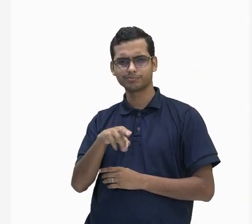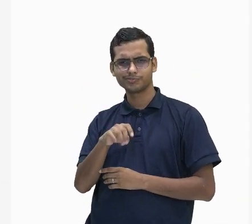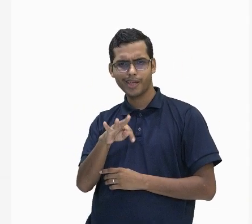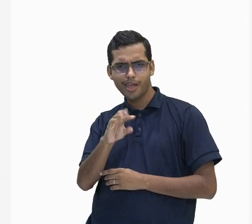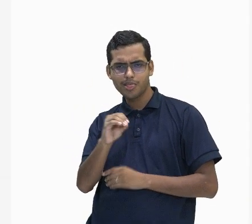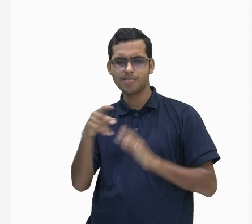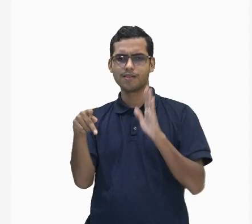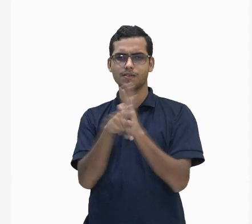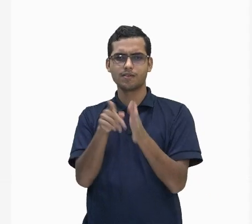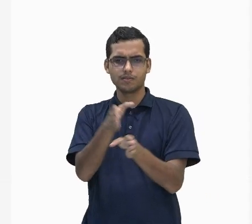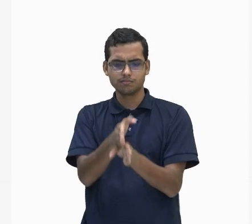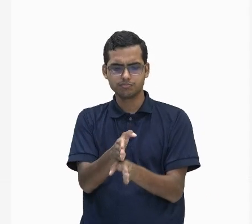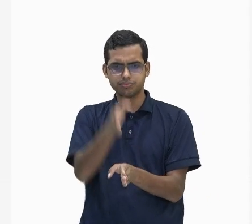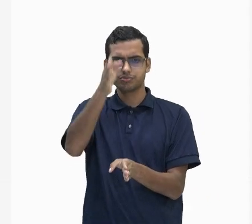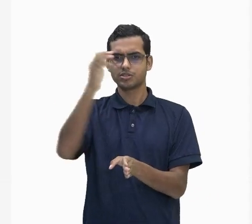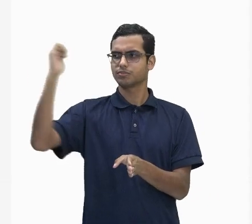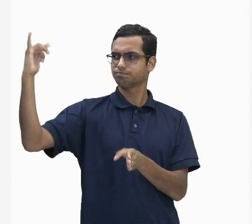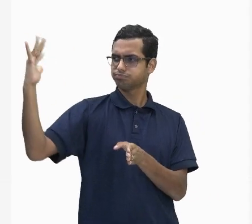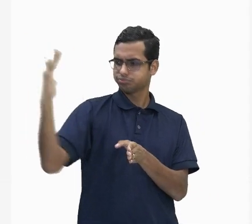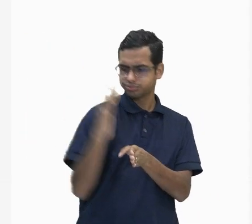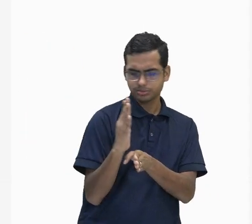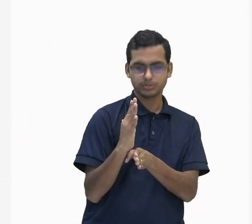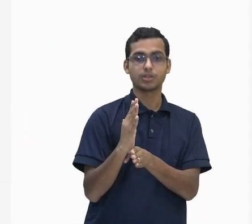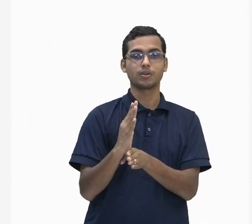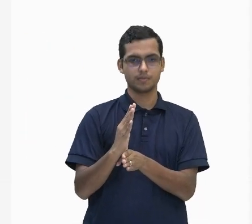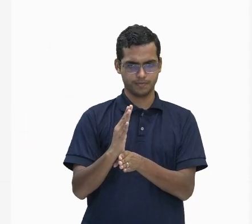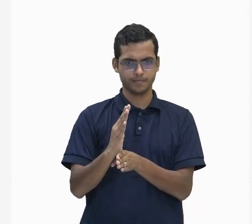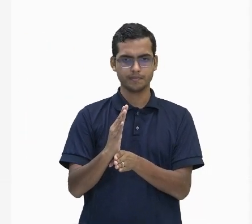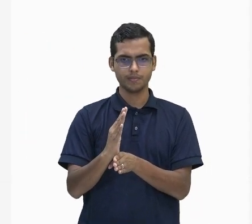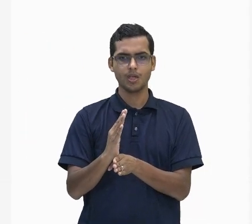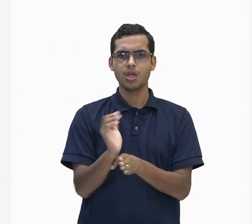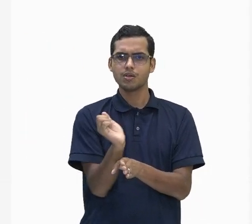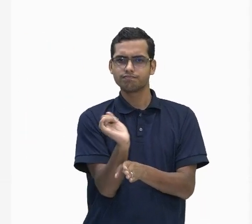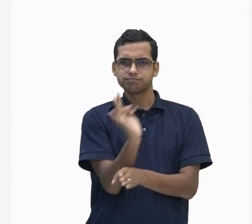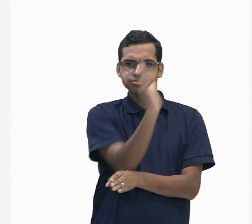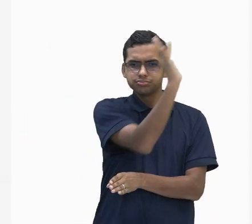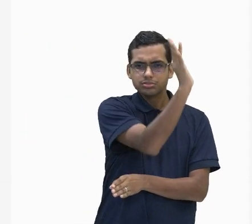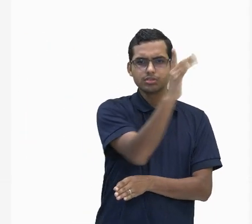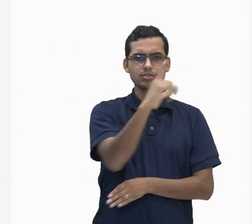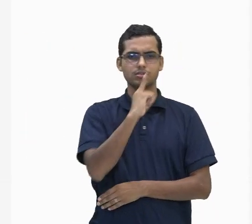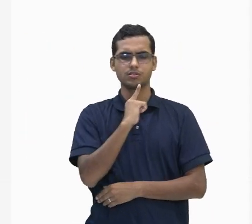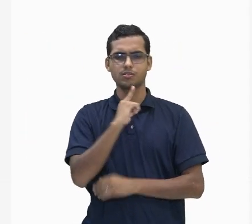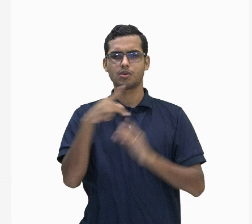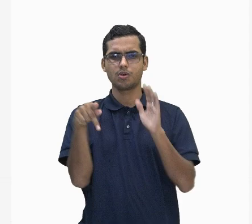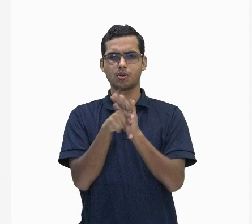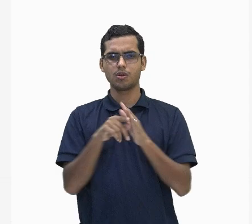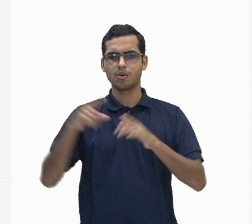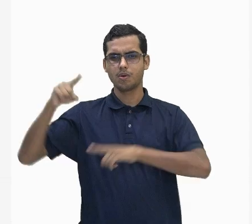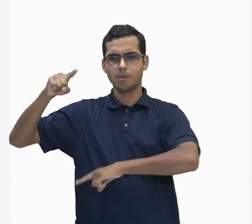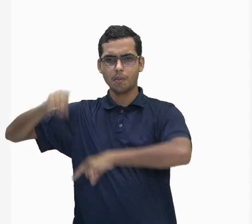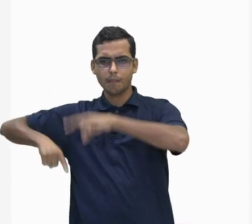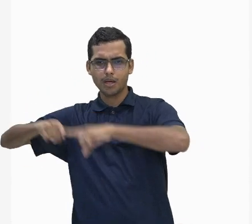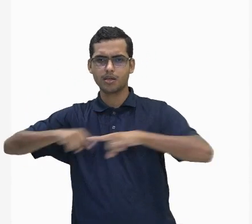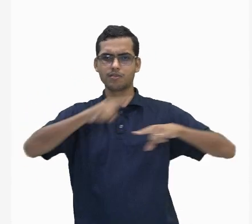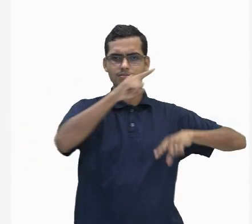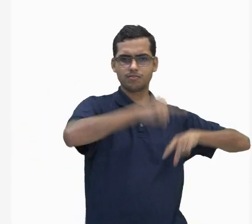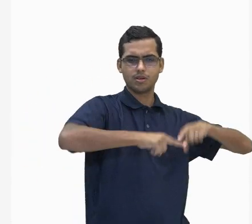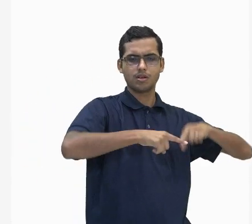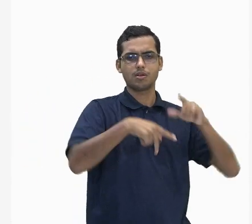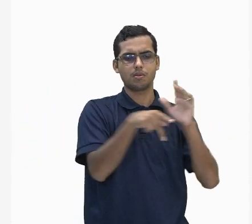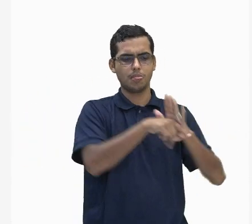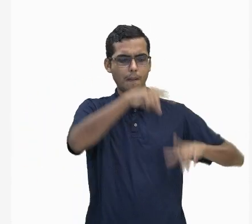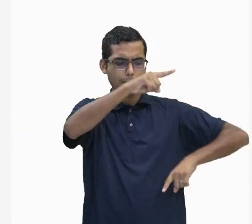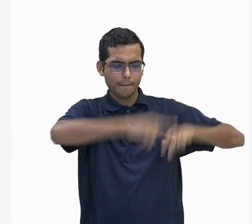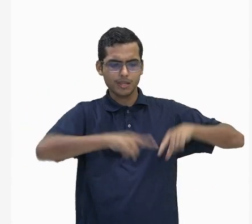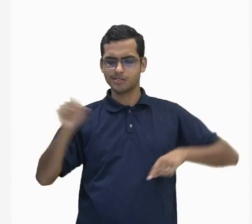espelho, imagem virtual, através do cruzamento dos prolongamentos dos raios que incidem no espelho. E ela tem